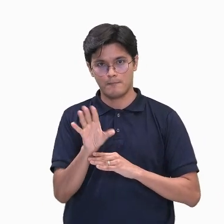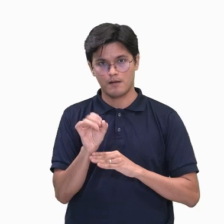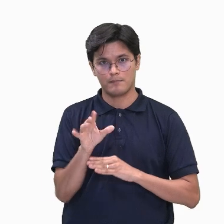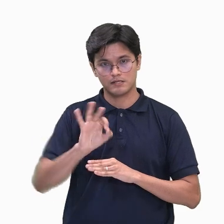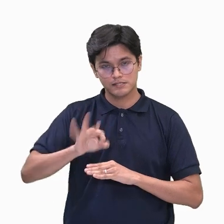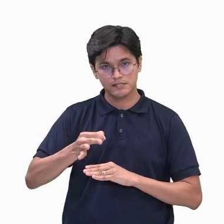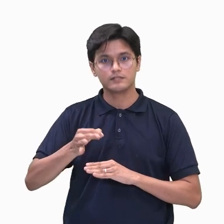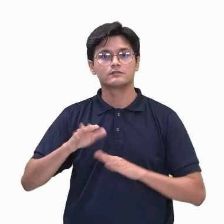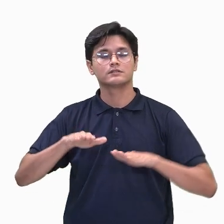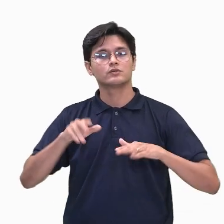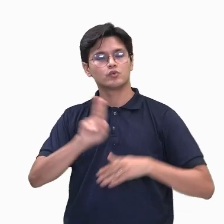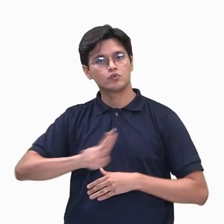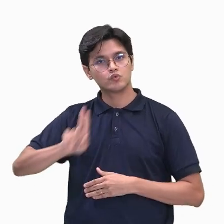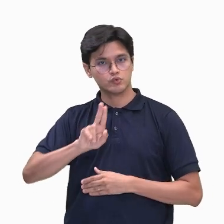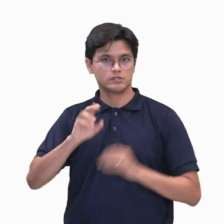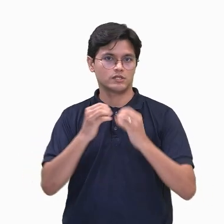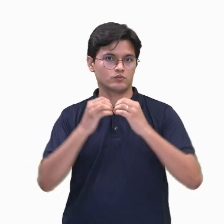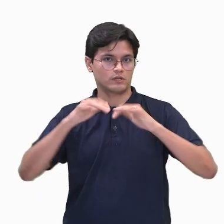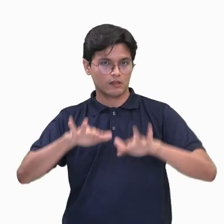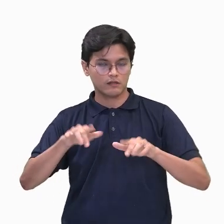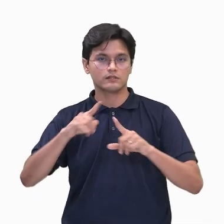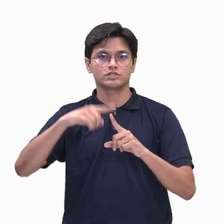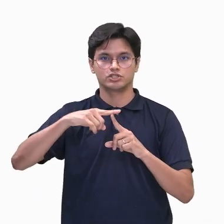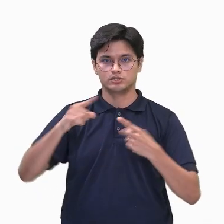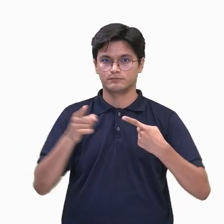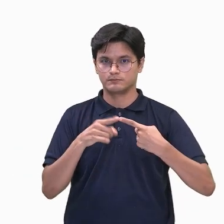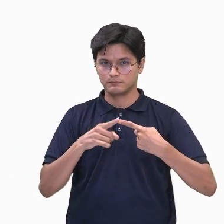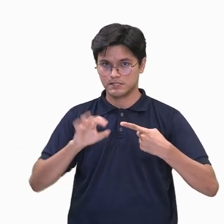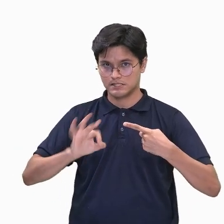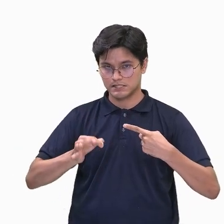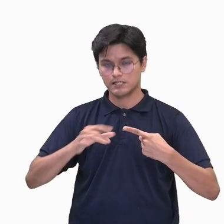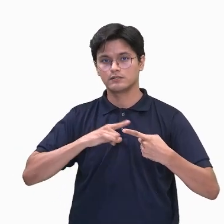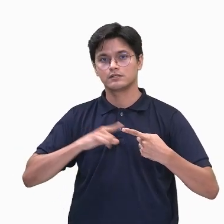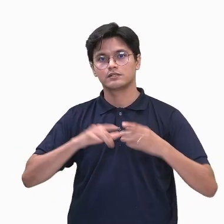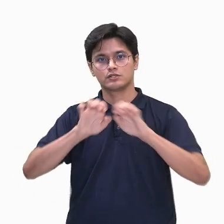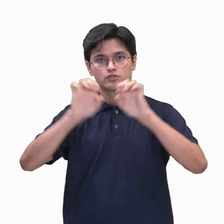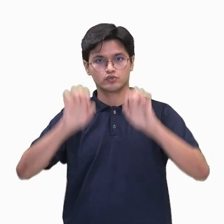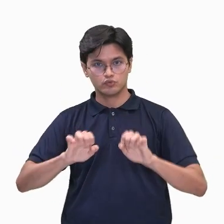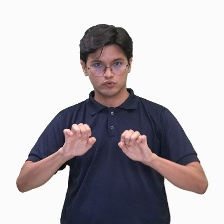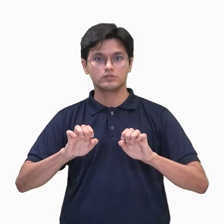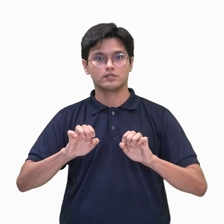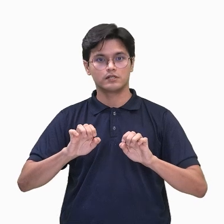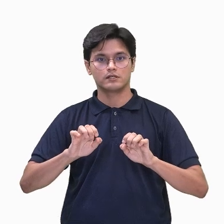exócrinas, ela vai ter essa estrutura, que são esses ductos, que vão ter justamente